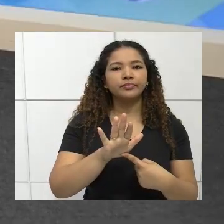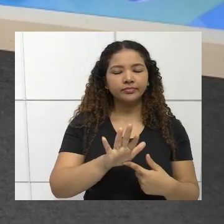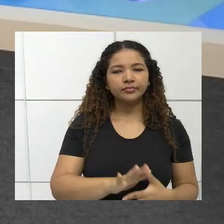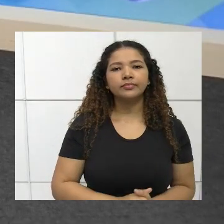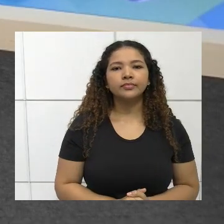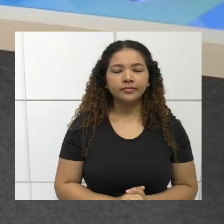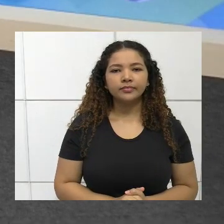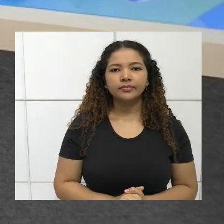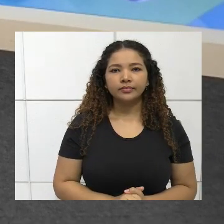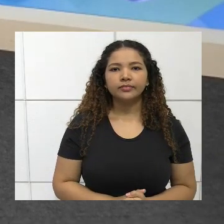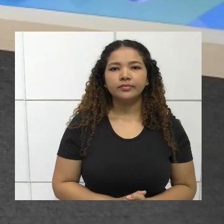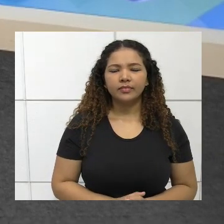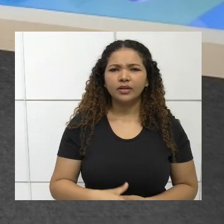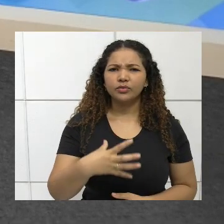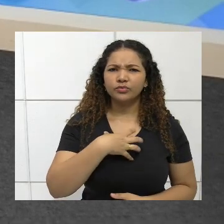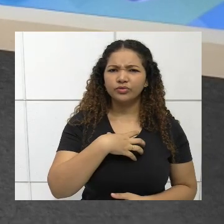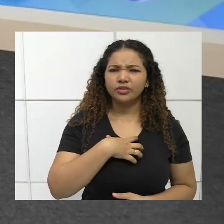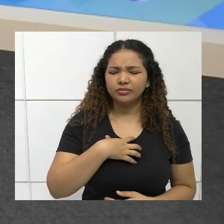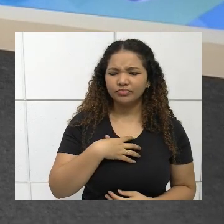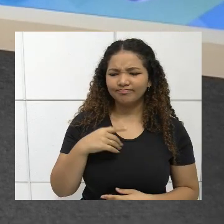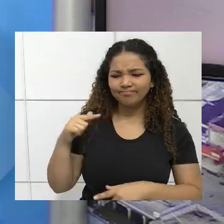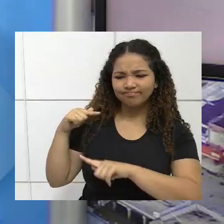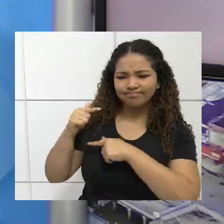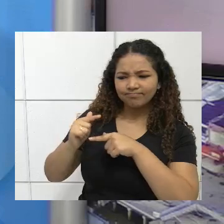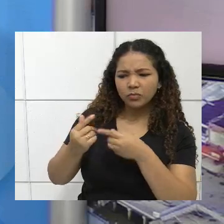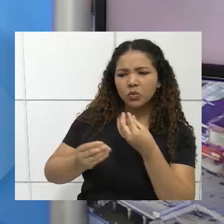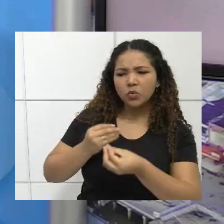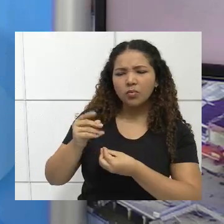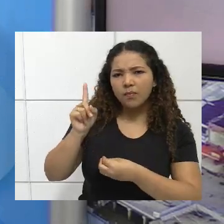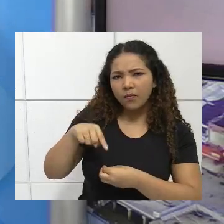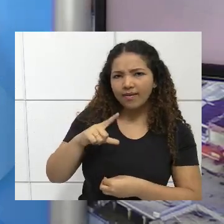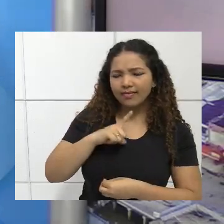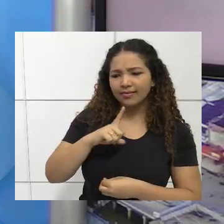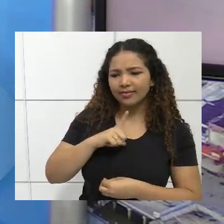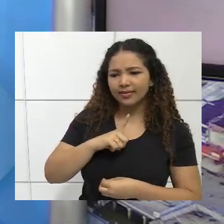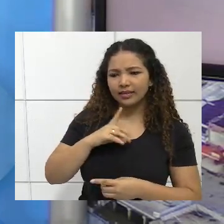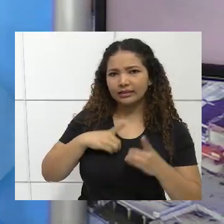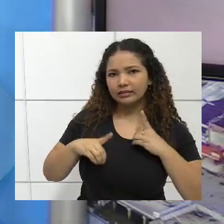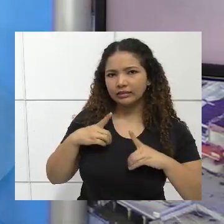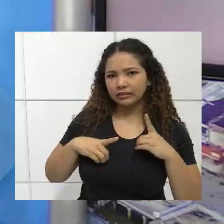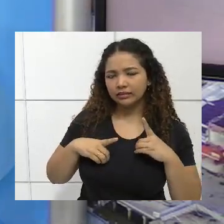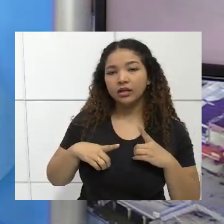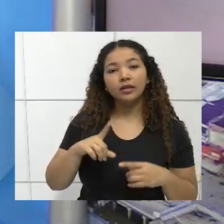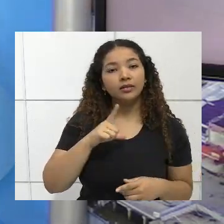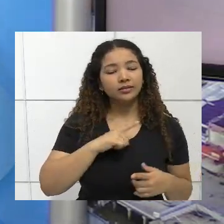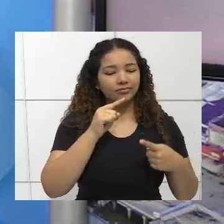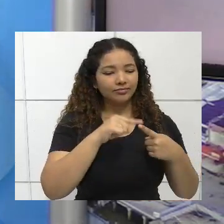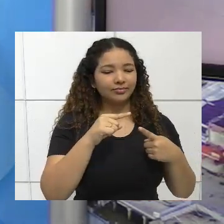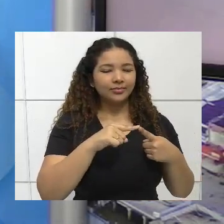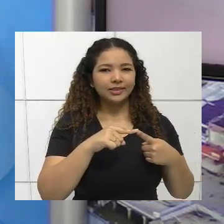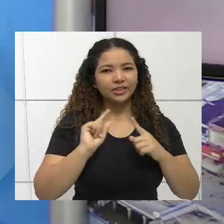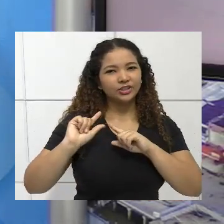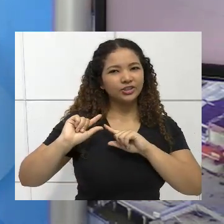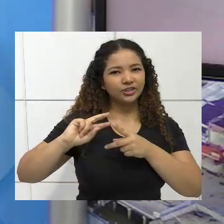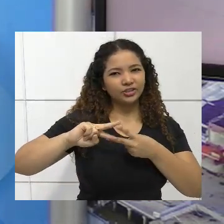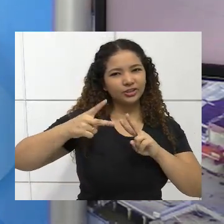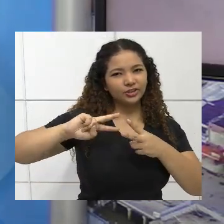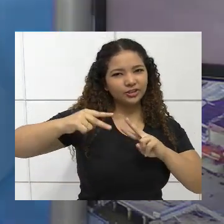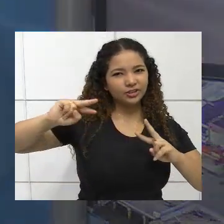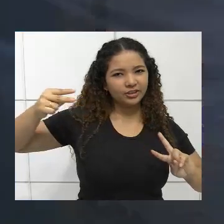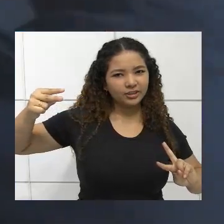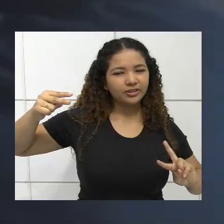patológica, a depressão é ocasionada por quê? Temos fatores genéticos, sociais, ambientais, e a gente sabe que é